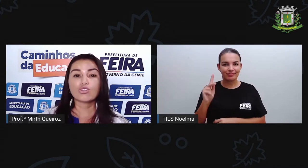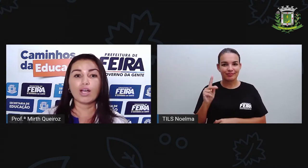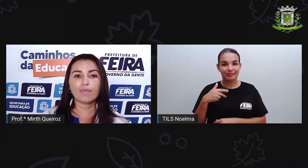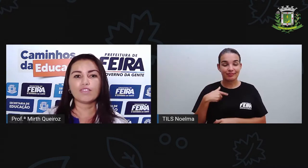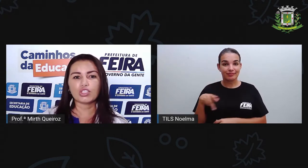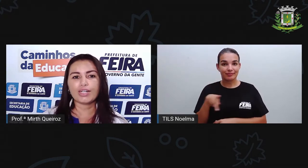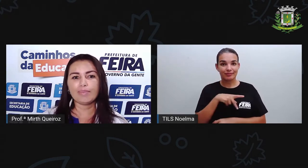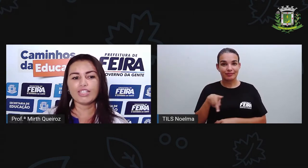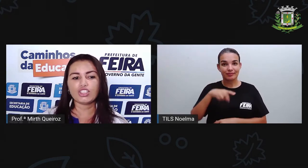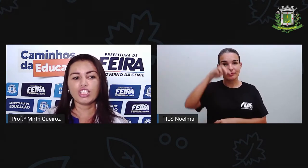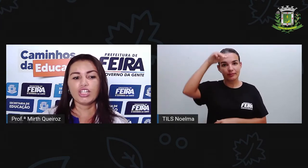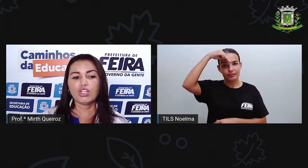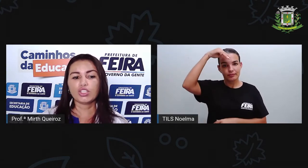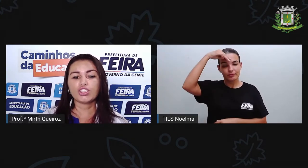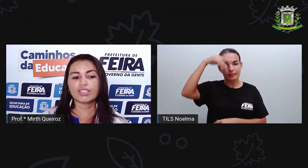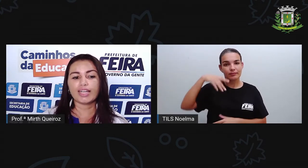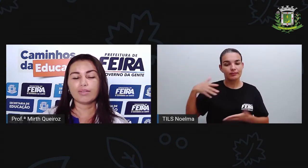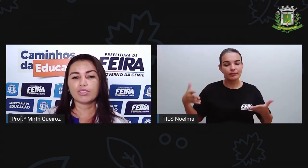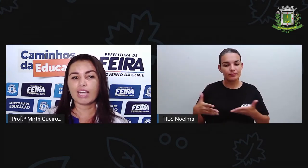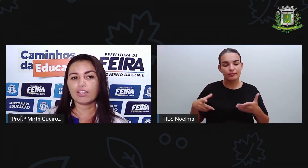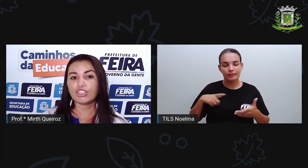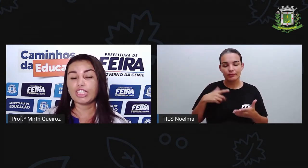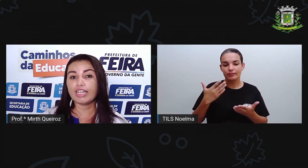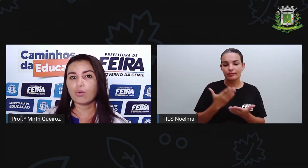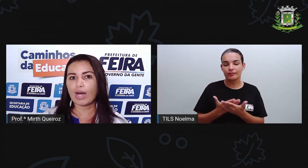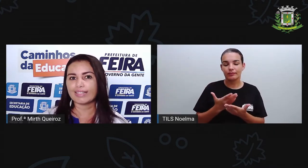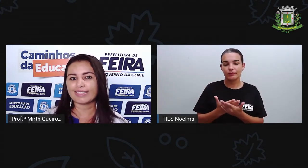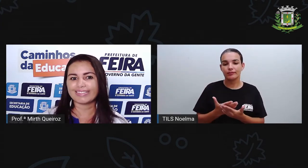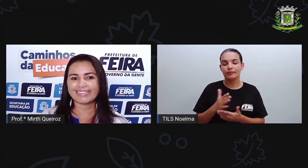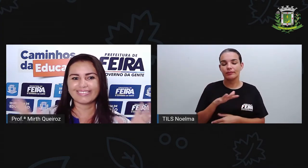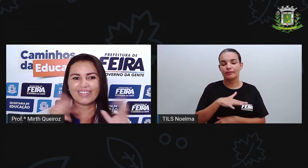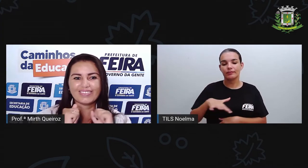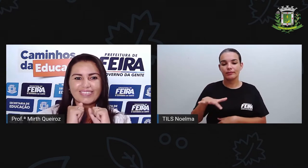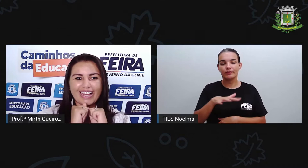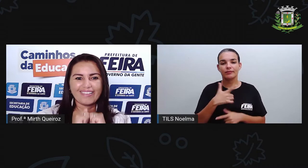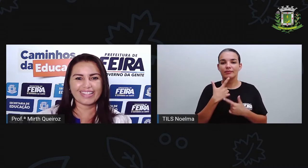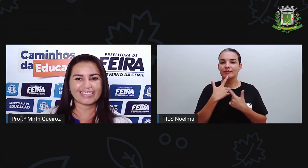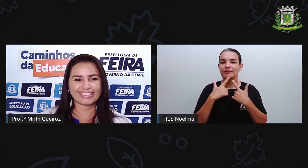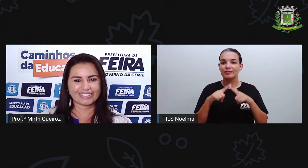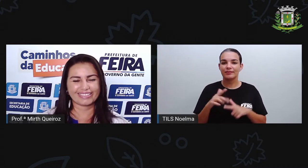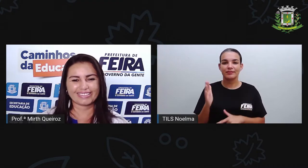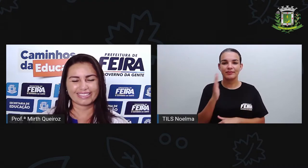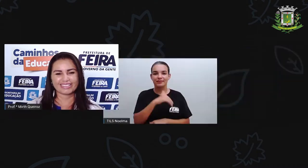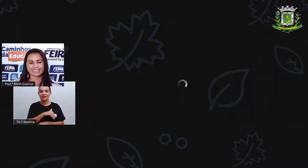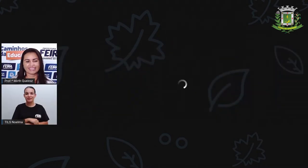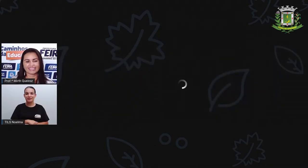Eu sou a professora Mirthi e hoje nós teremos aula de linguagens. Vamos para a aula?